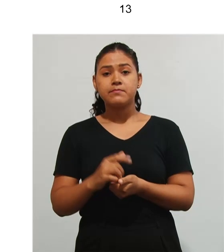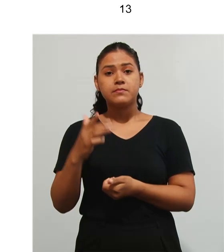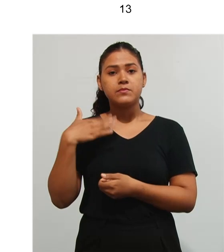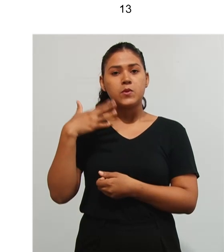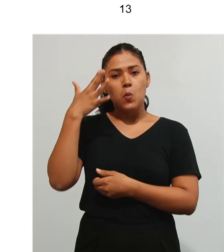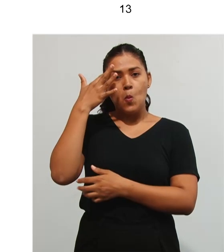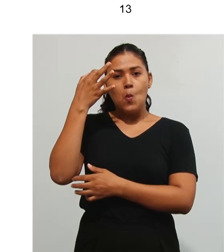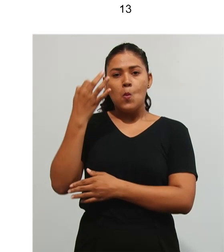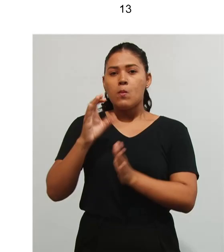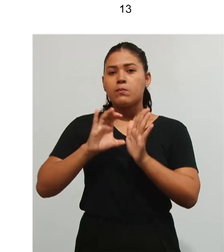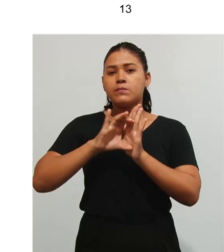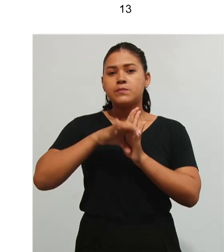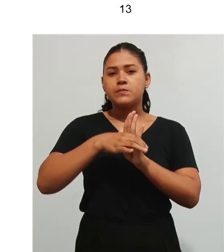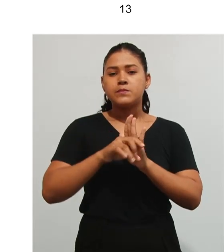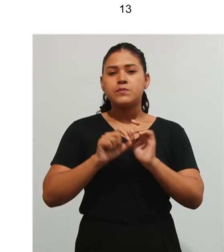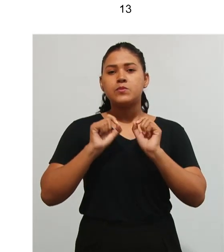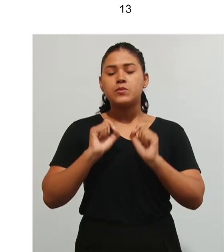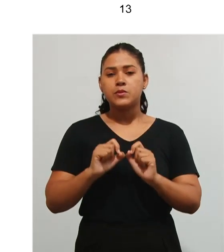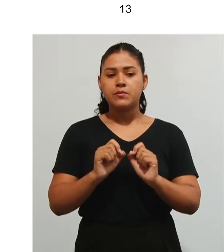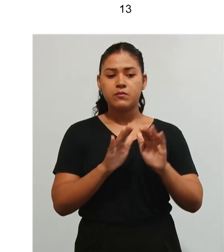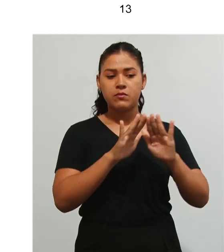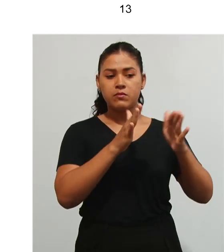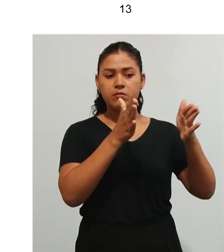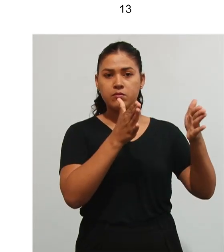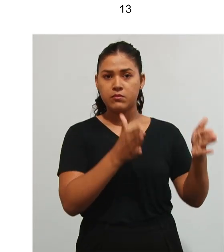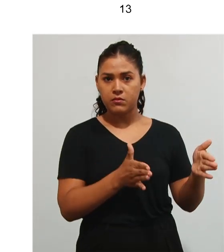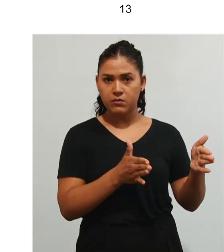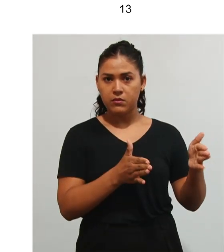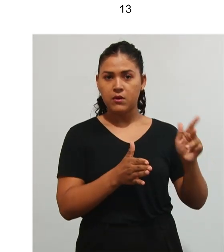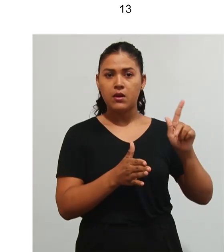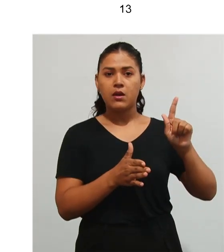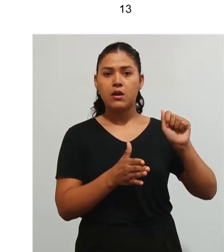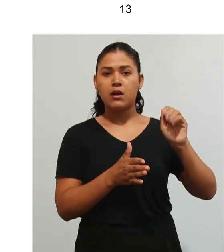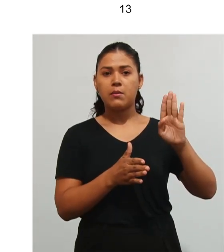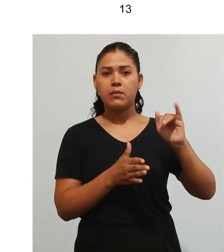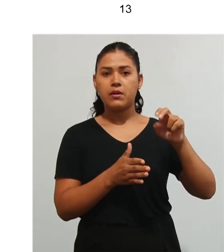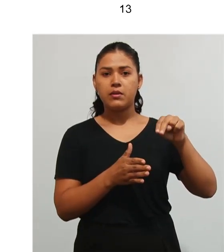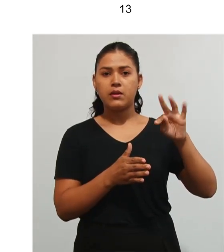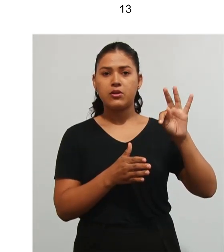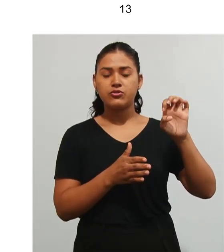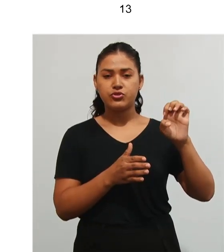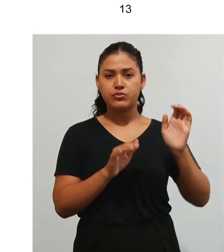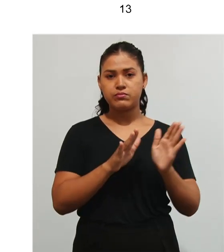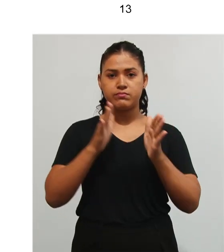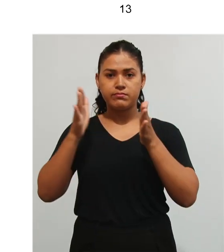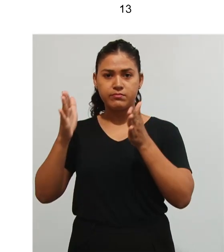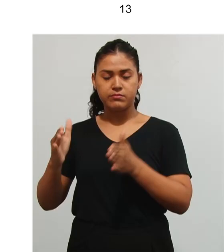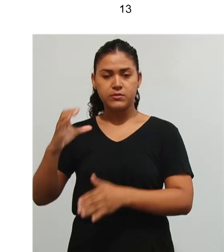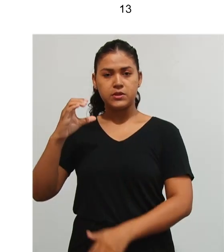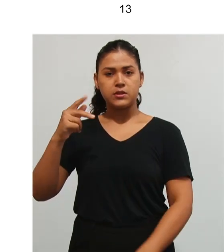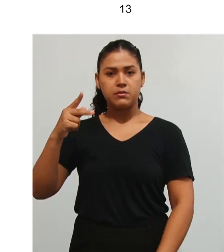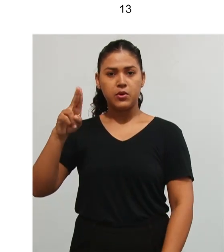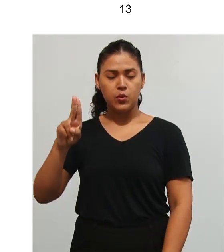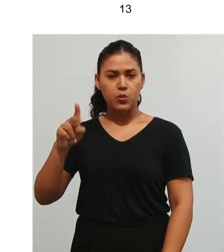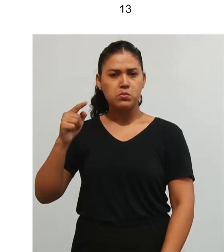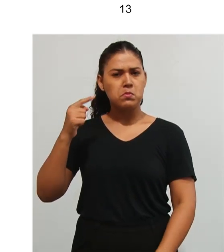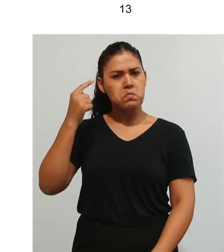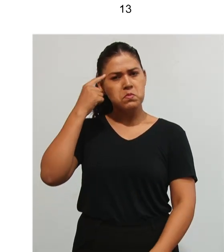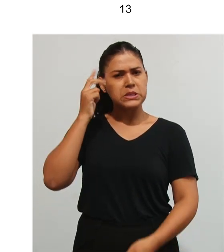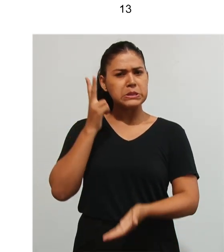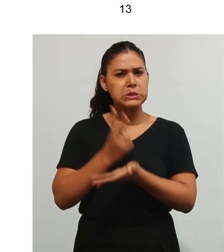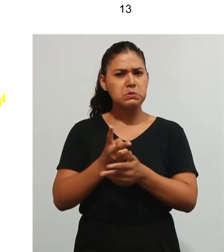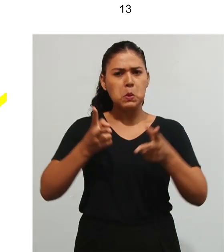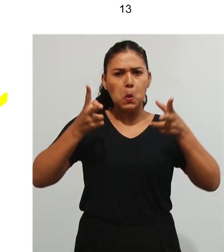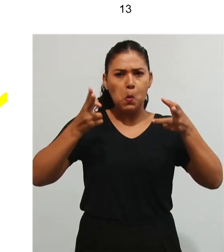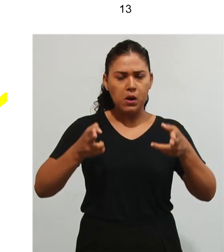importante é em relação a gabinete e CPU. Então, de forma um pouco equivocada, sempre nos referimos a